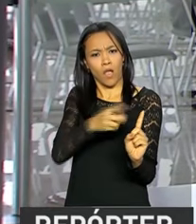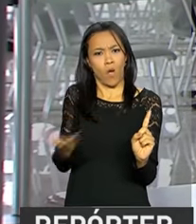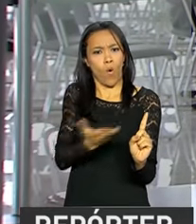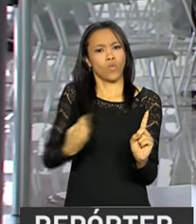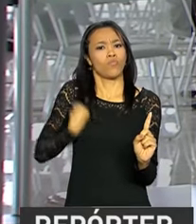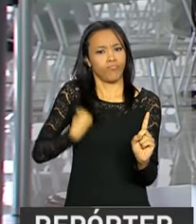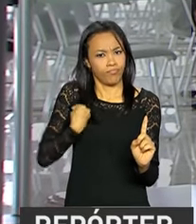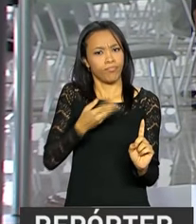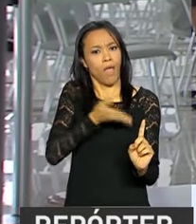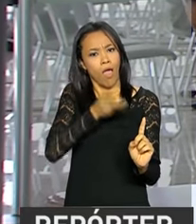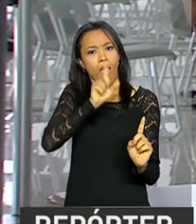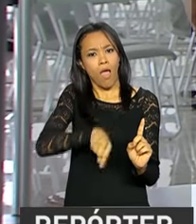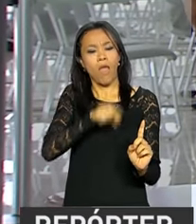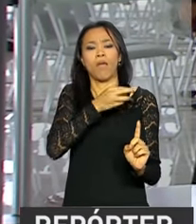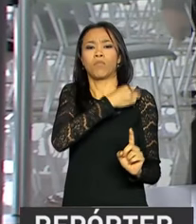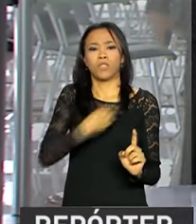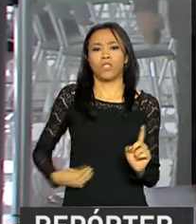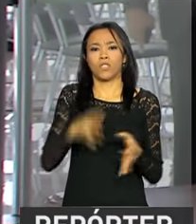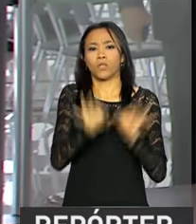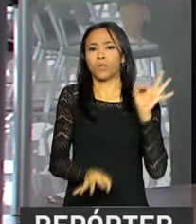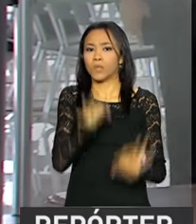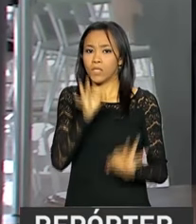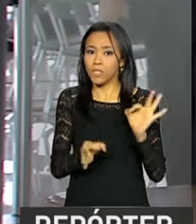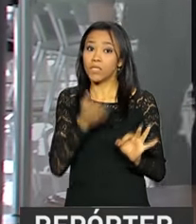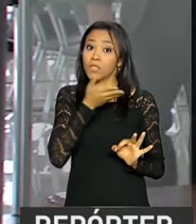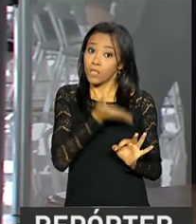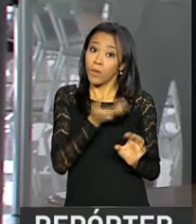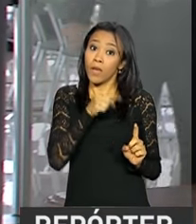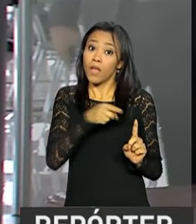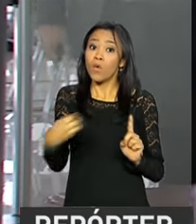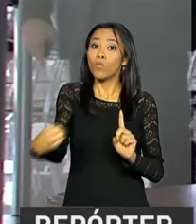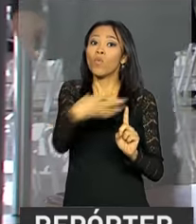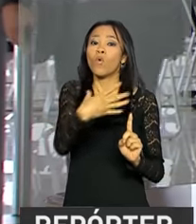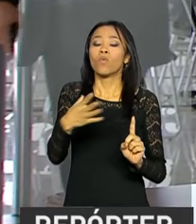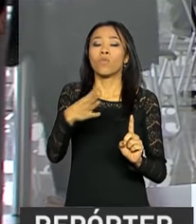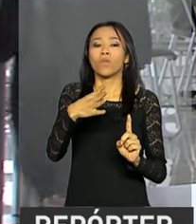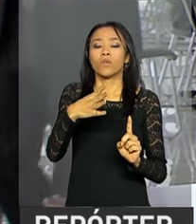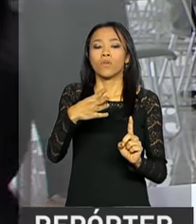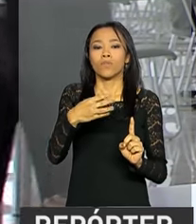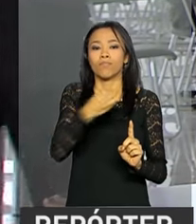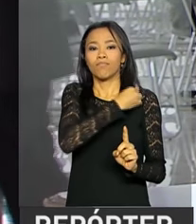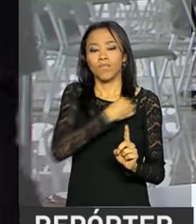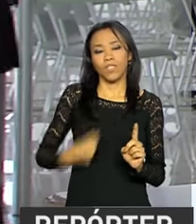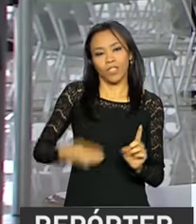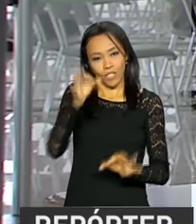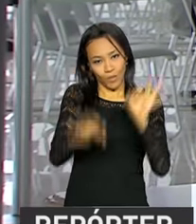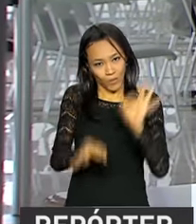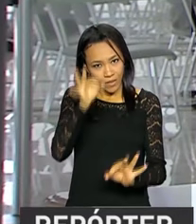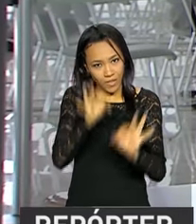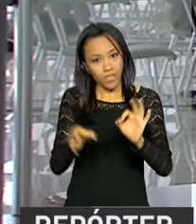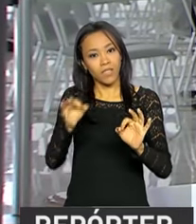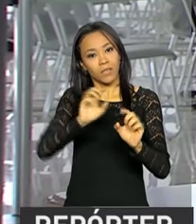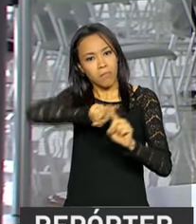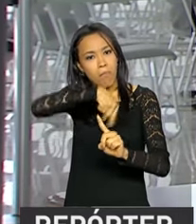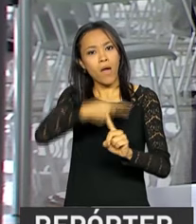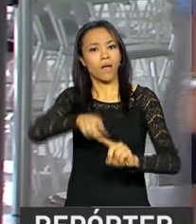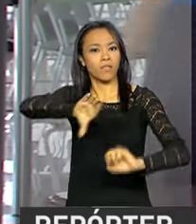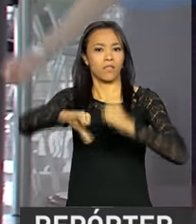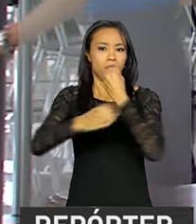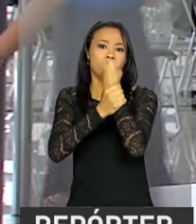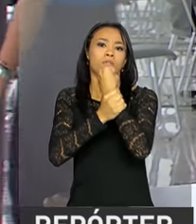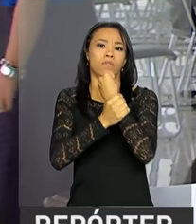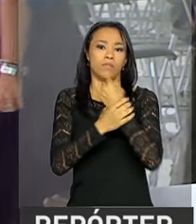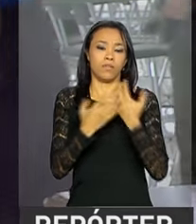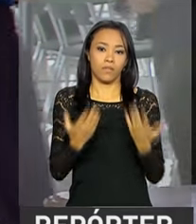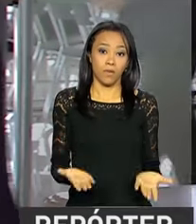comanda atualmente a pasta da Justiça, ele passa a ser, portanto, o novo ministro da Justiça e da Segurança Pública. Bom,